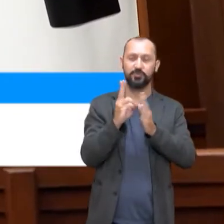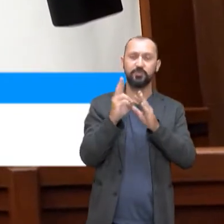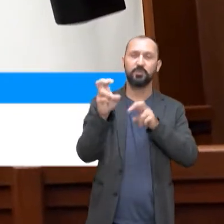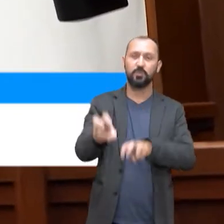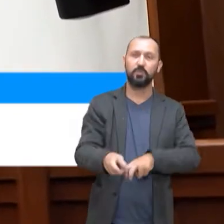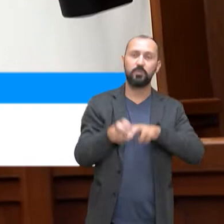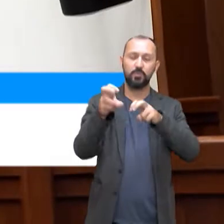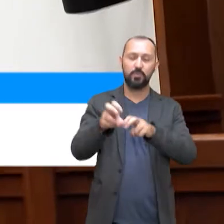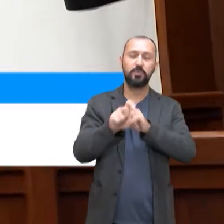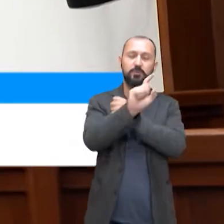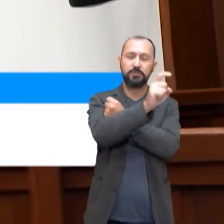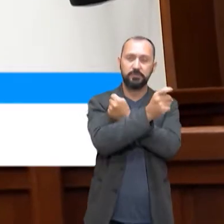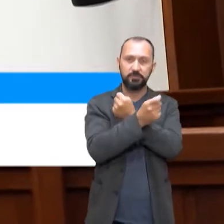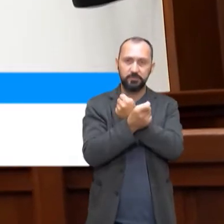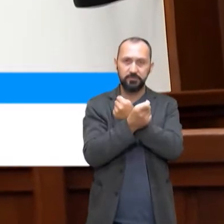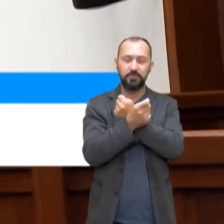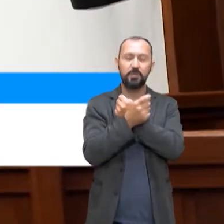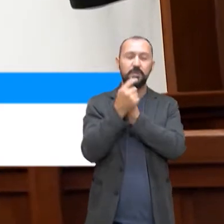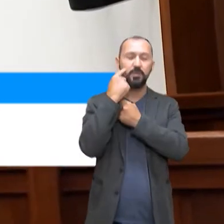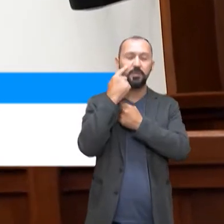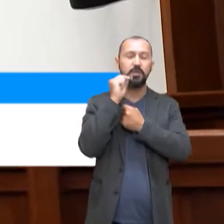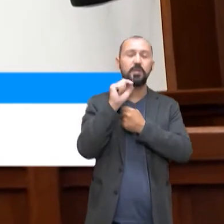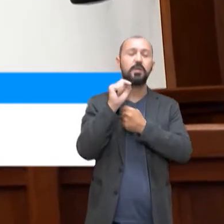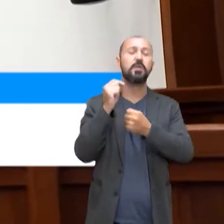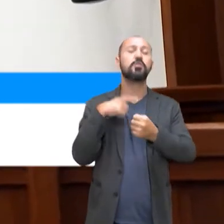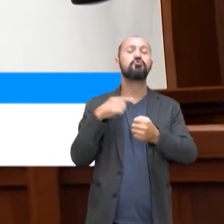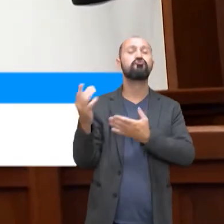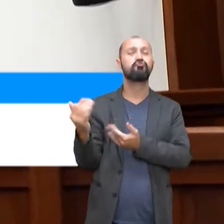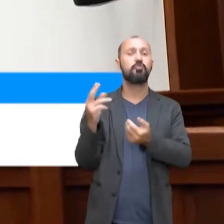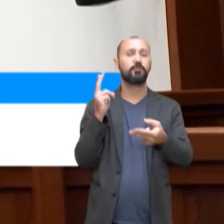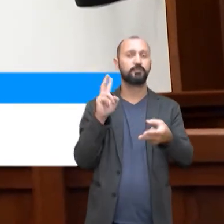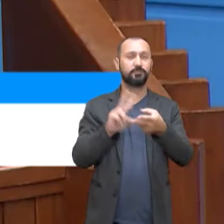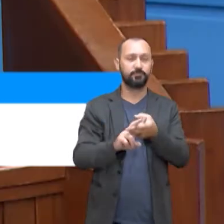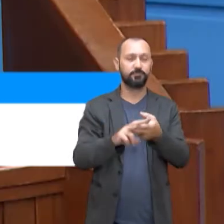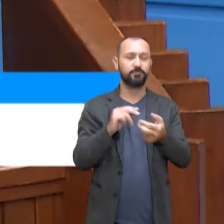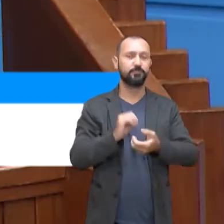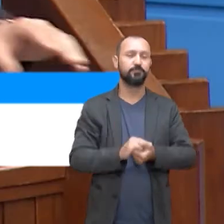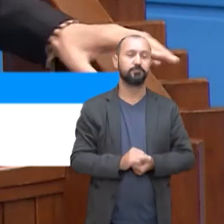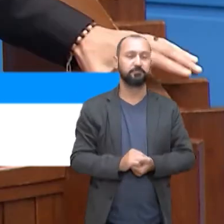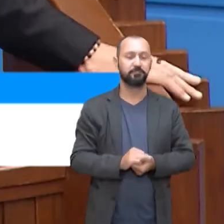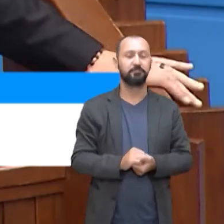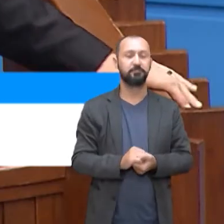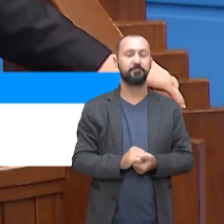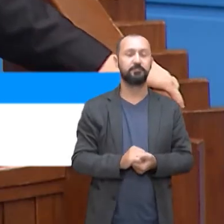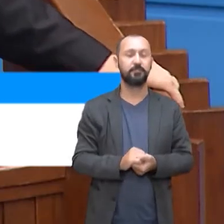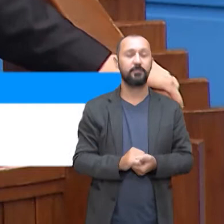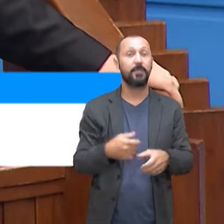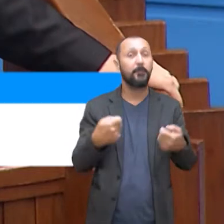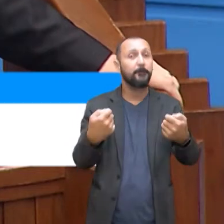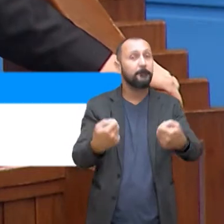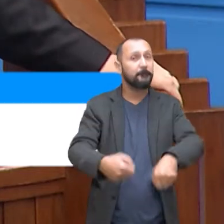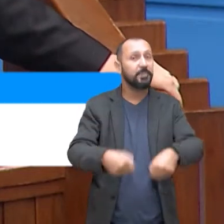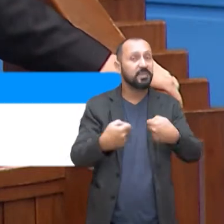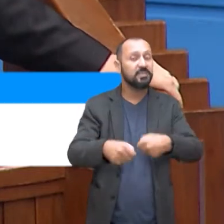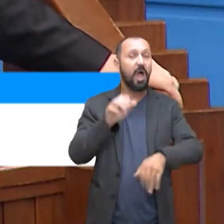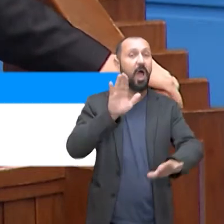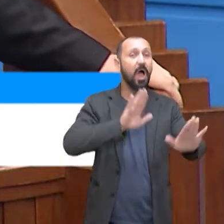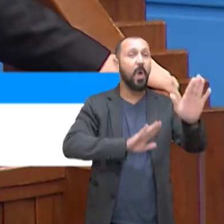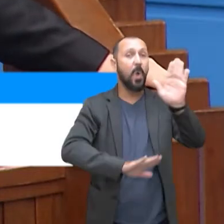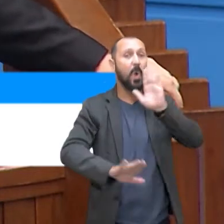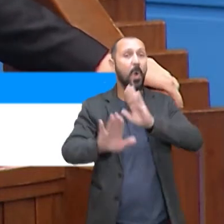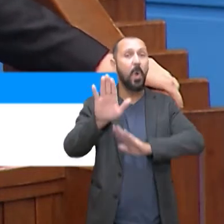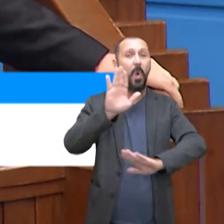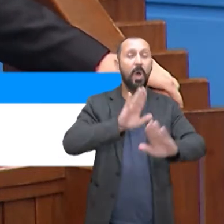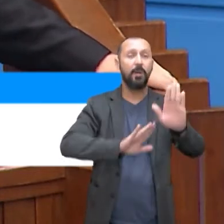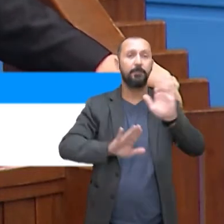campo, quilombolas e jovens privados de liberdade. É preciso a gente tomar muito cuidado,